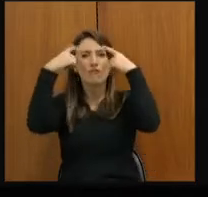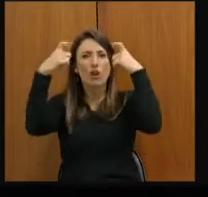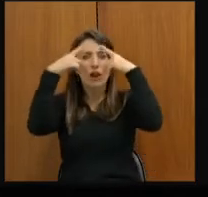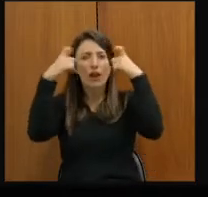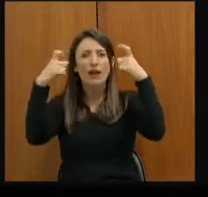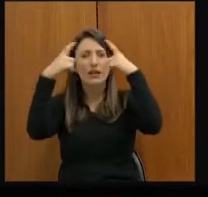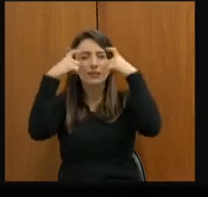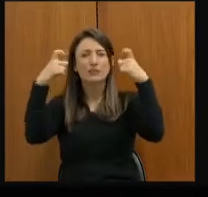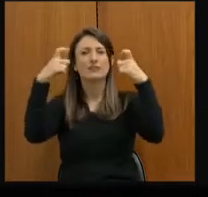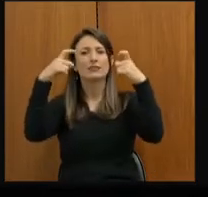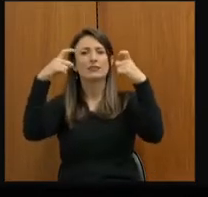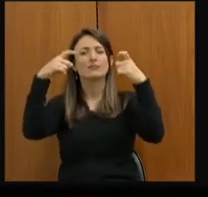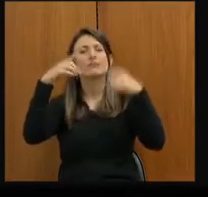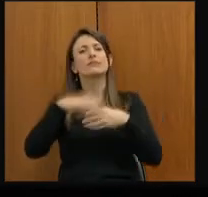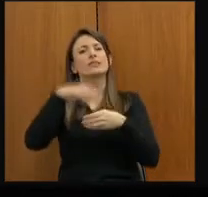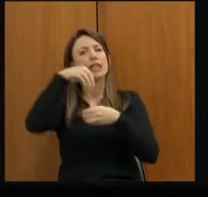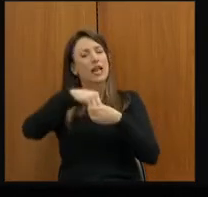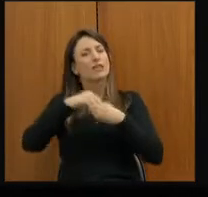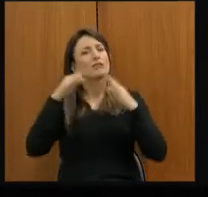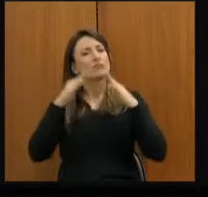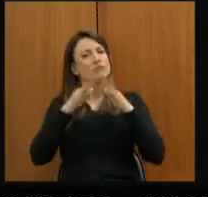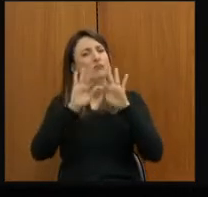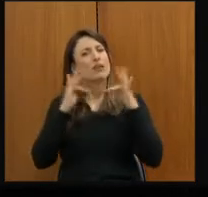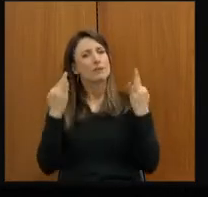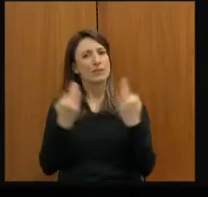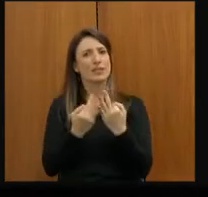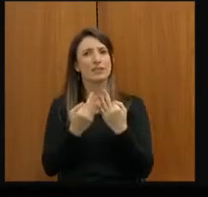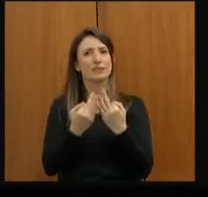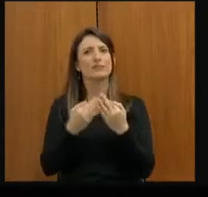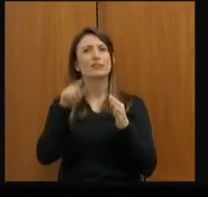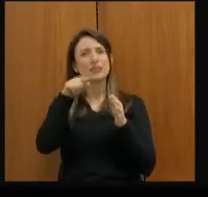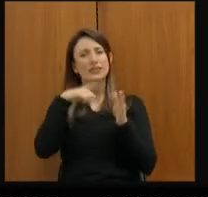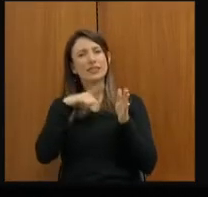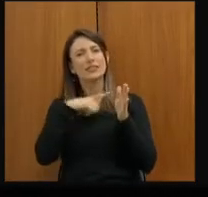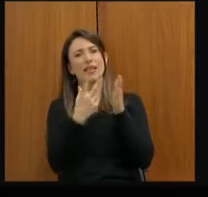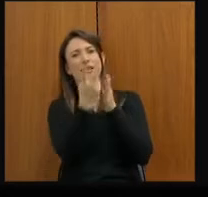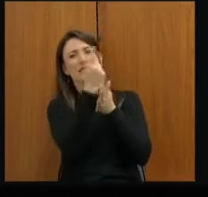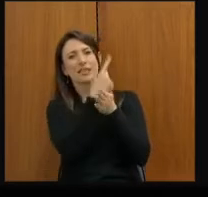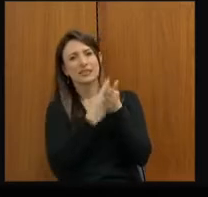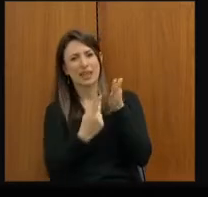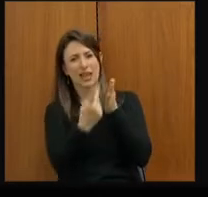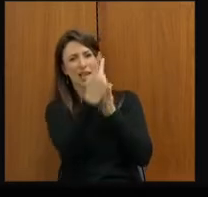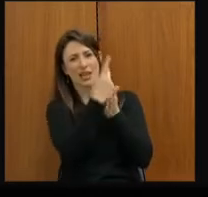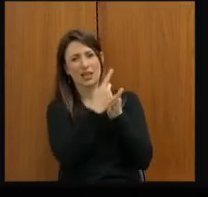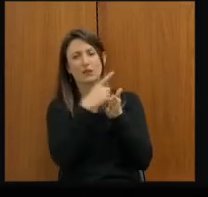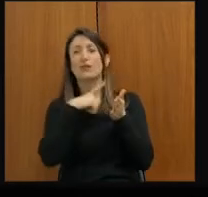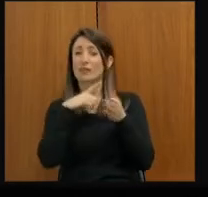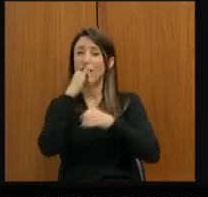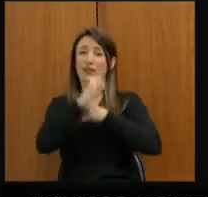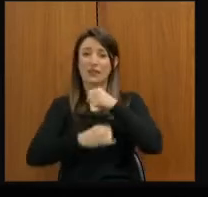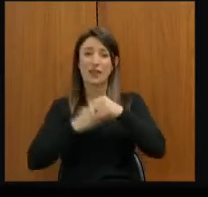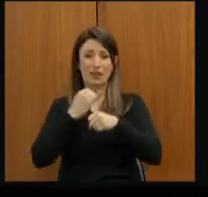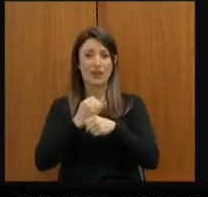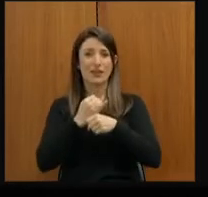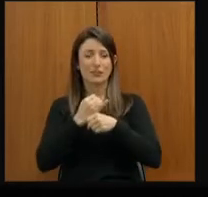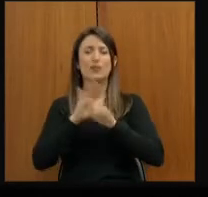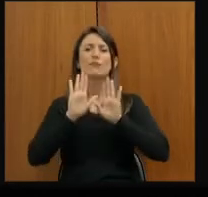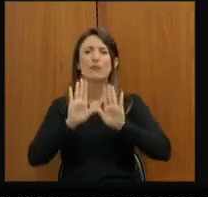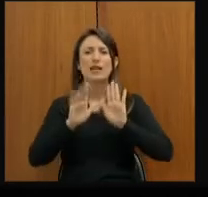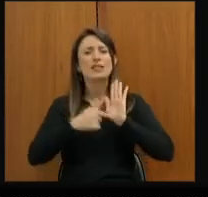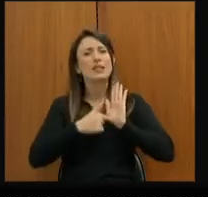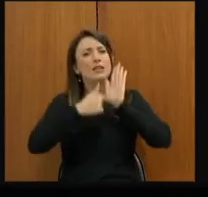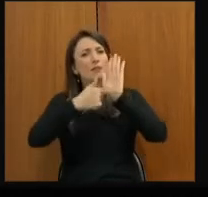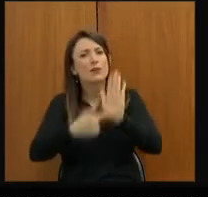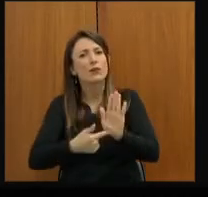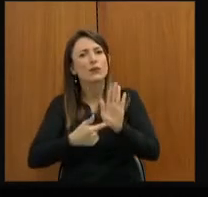relações e esse desenho que eu coloquei aí é um desenho que tá na internet mas ele mostra muito bem